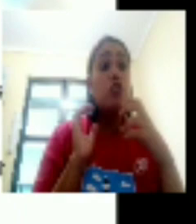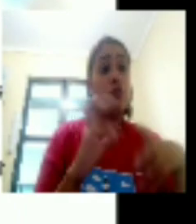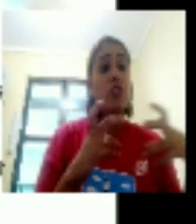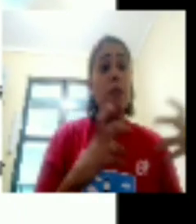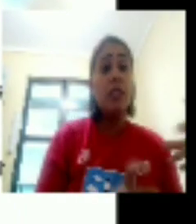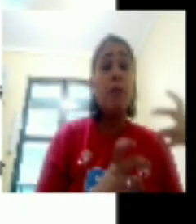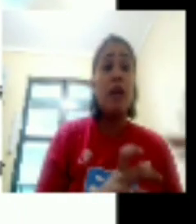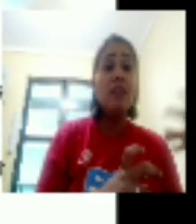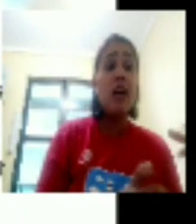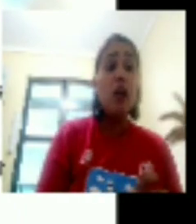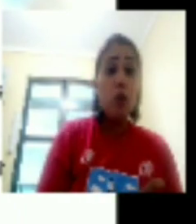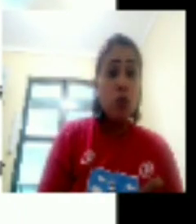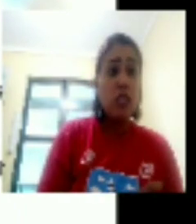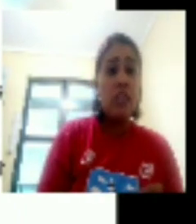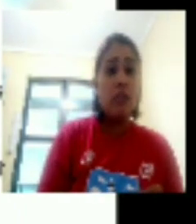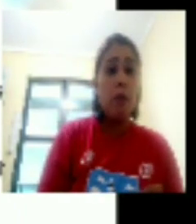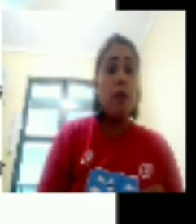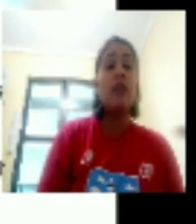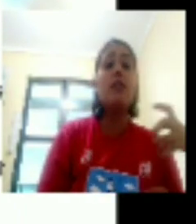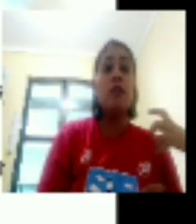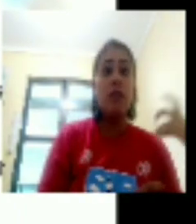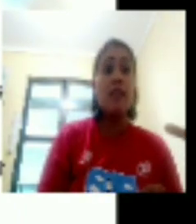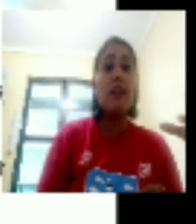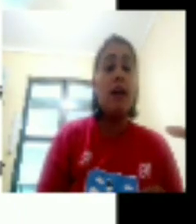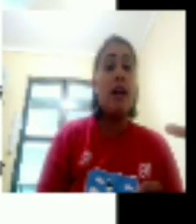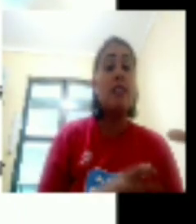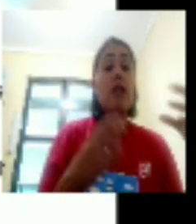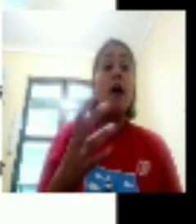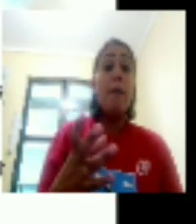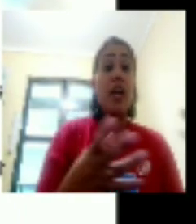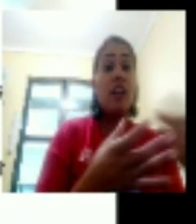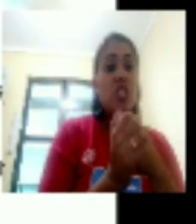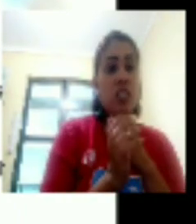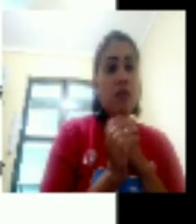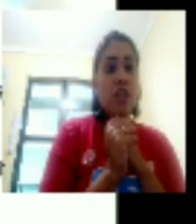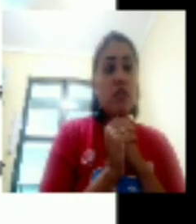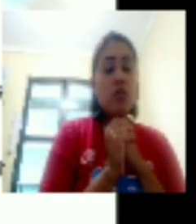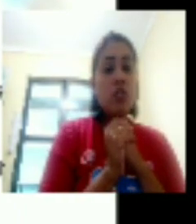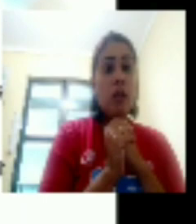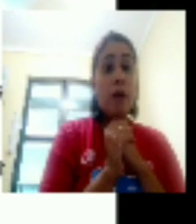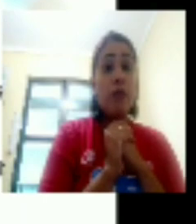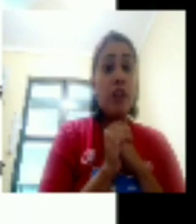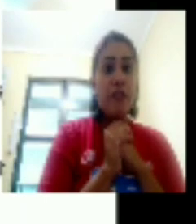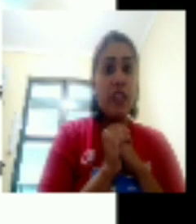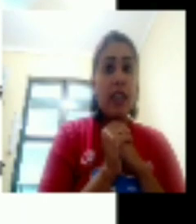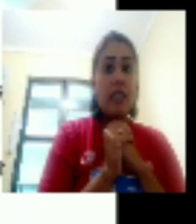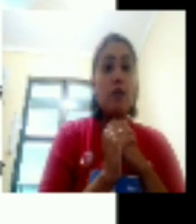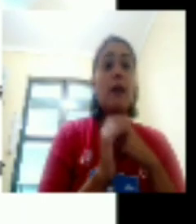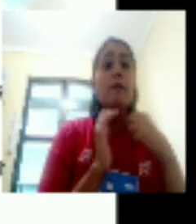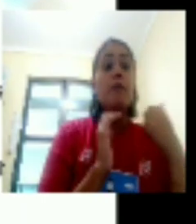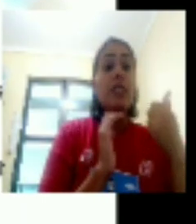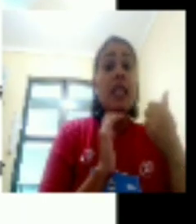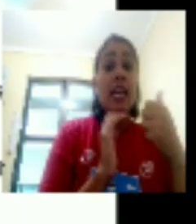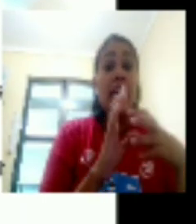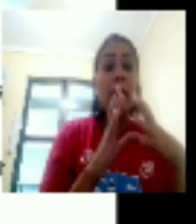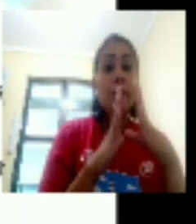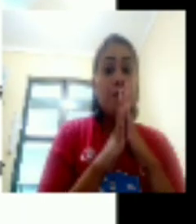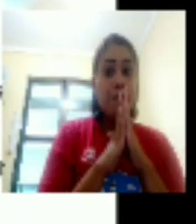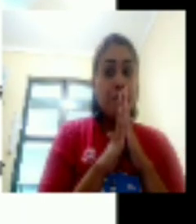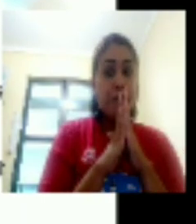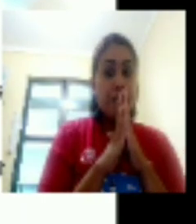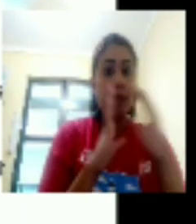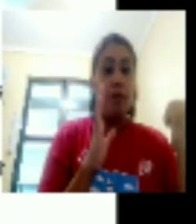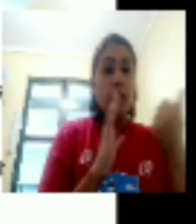SUS, justamente por essa luta dessa população, dessa classe, para que a gente tivesse um sistema unificado. E